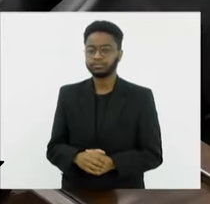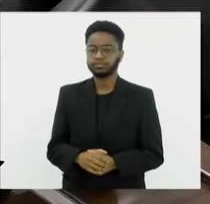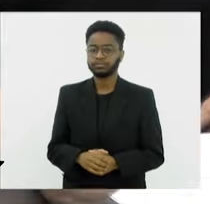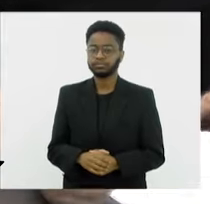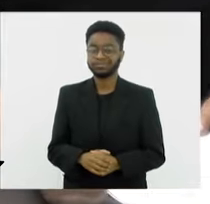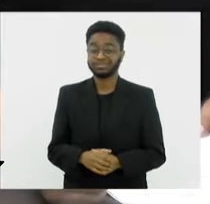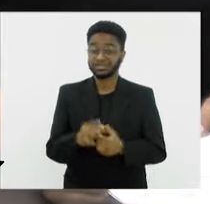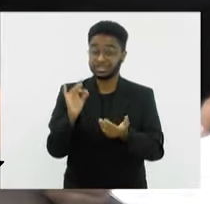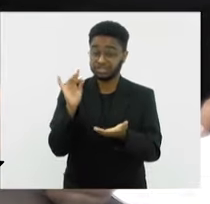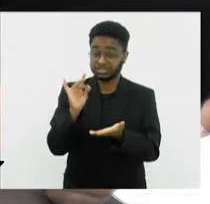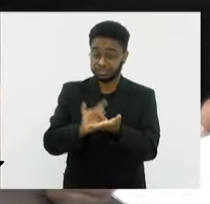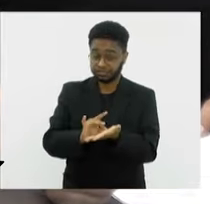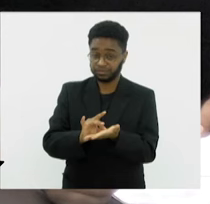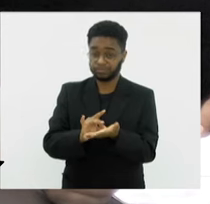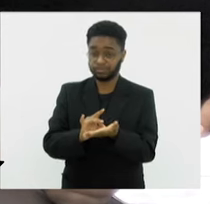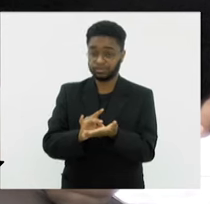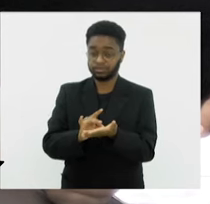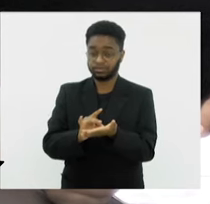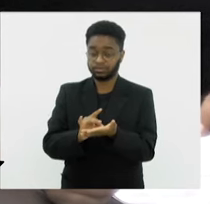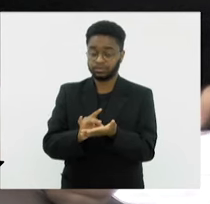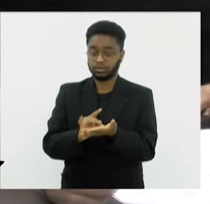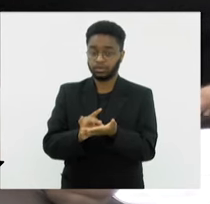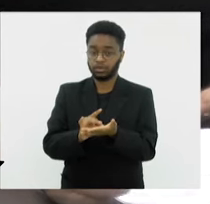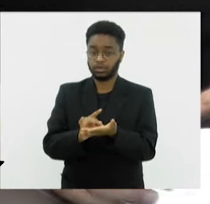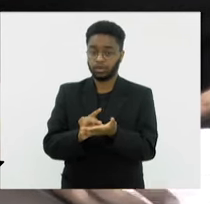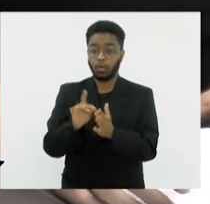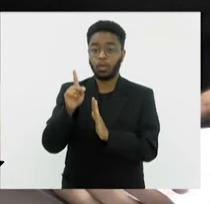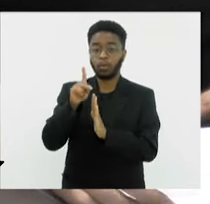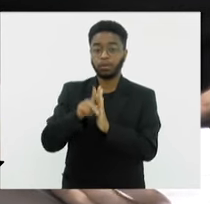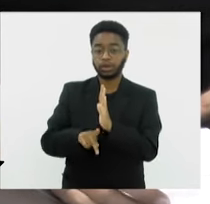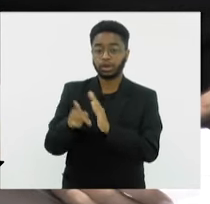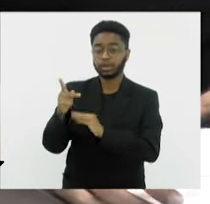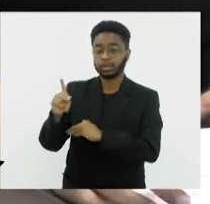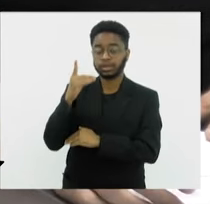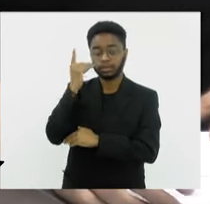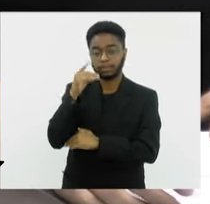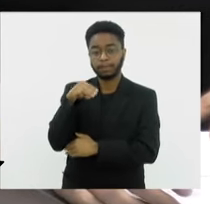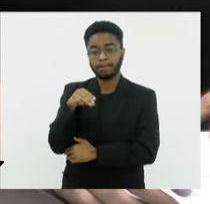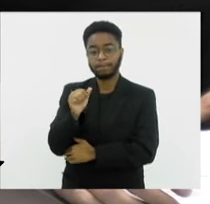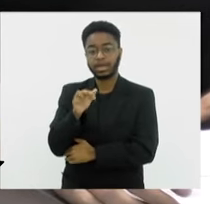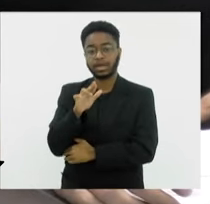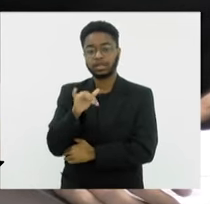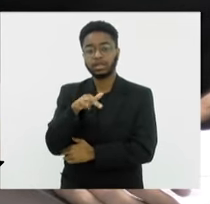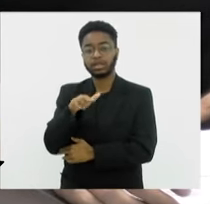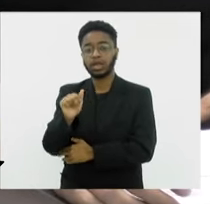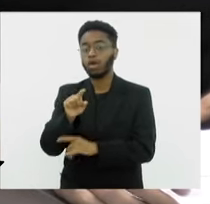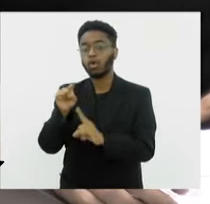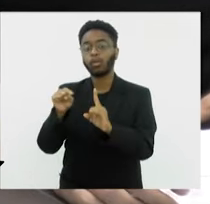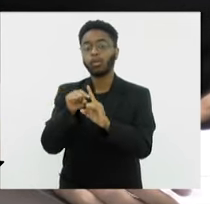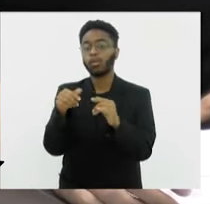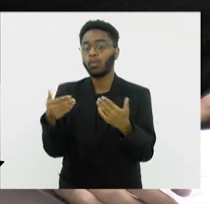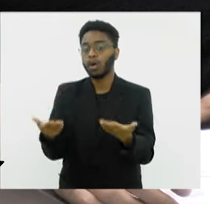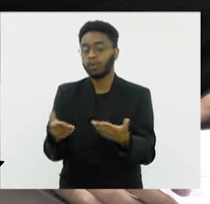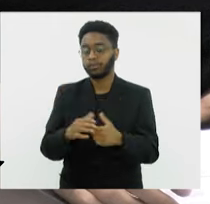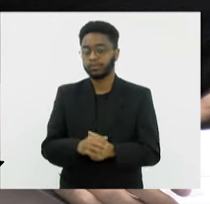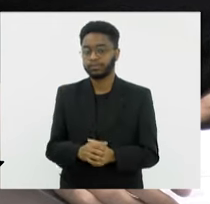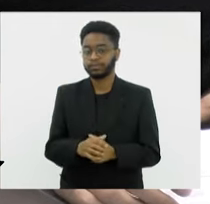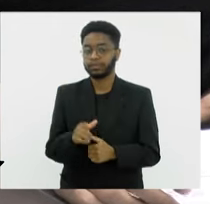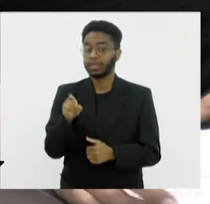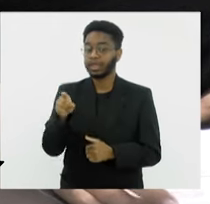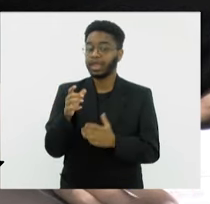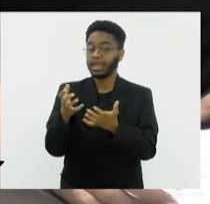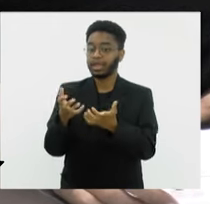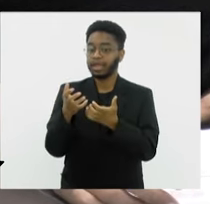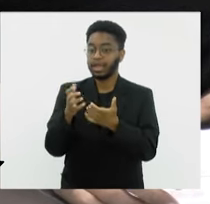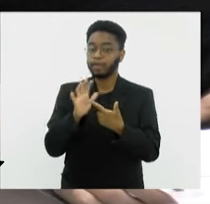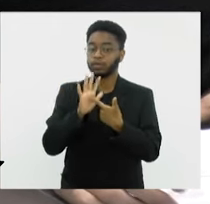Na verdade, o que pretende o projeto da deputada Marina do MST? Ela quer identificar